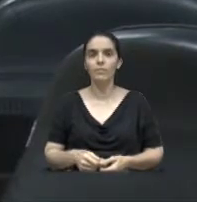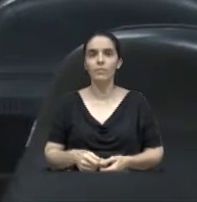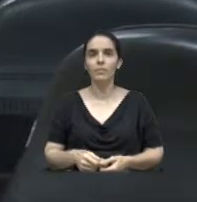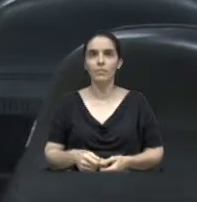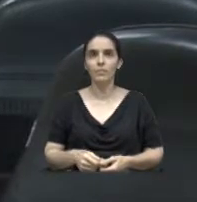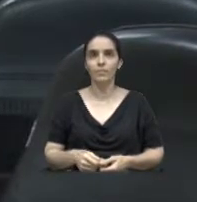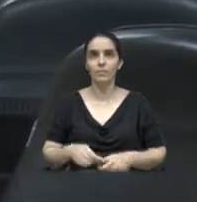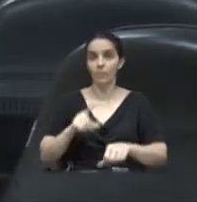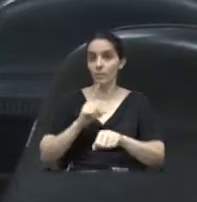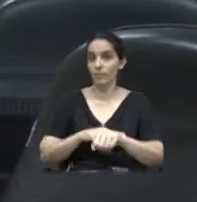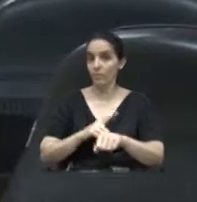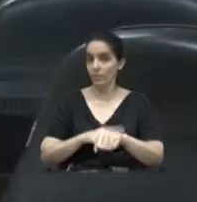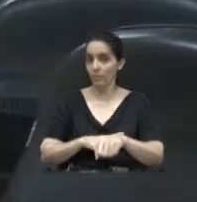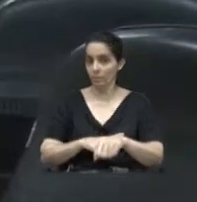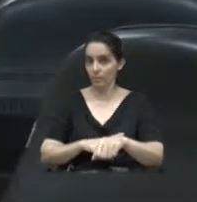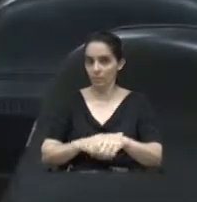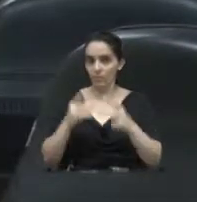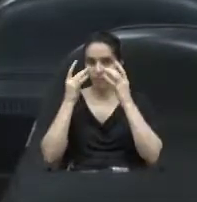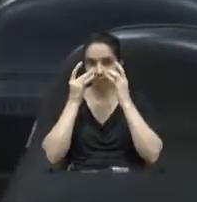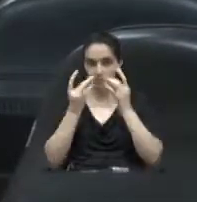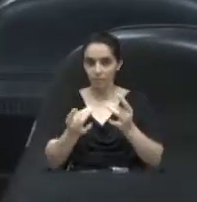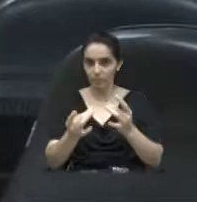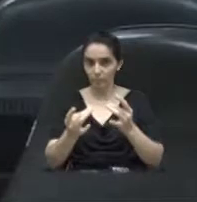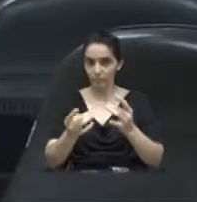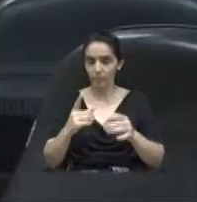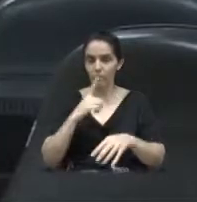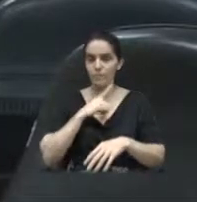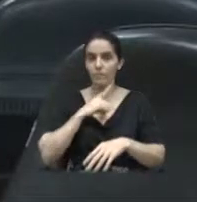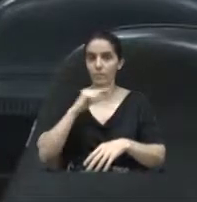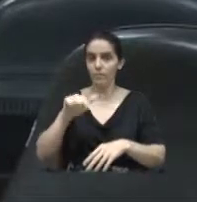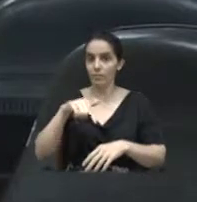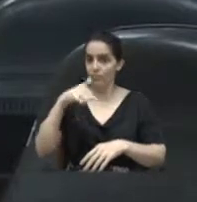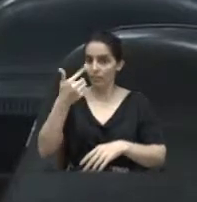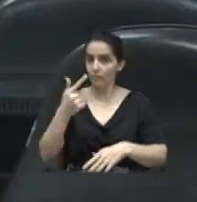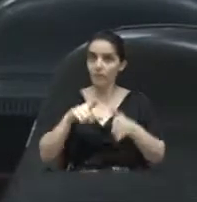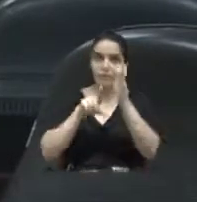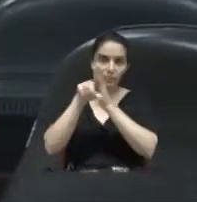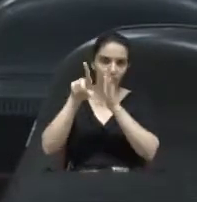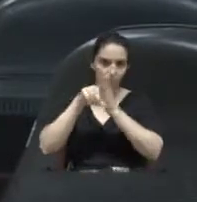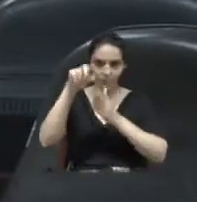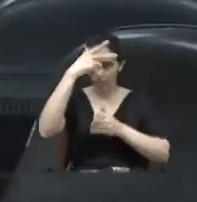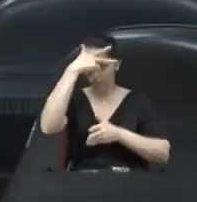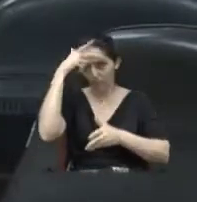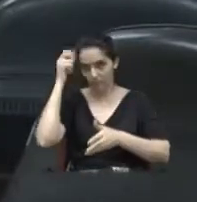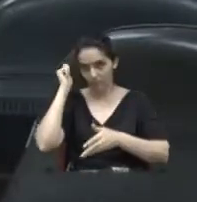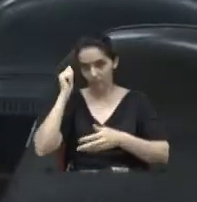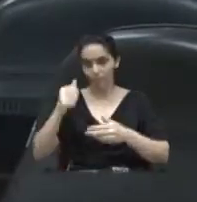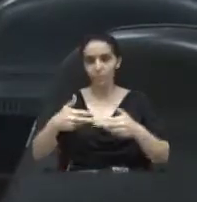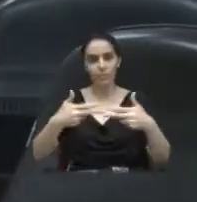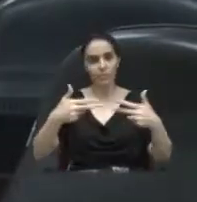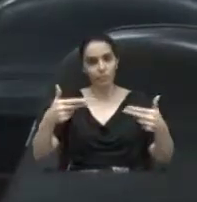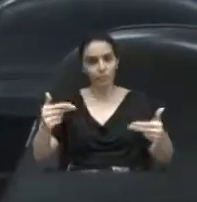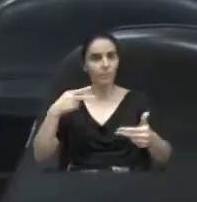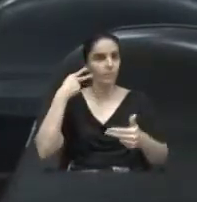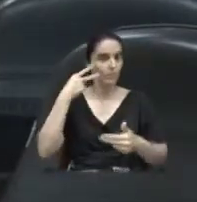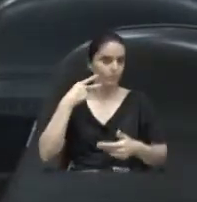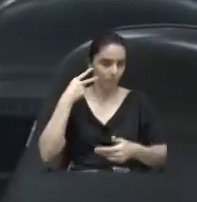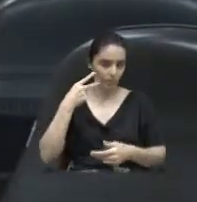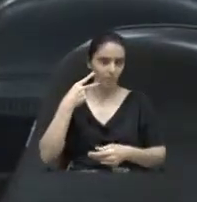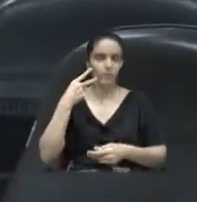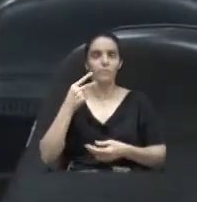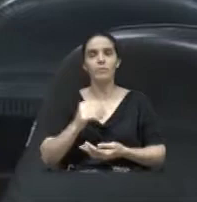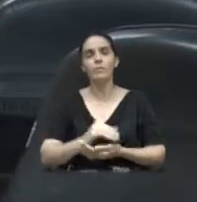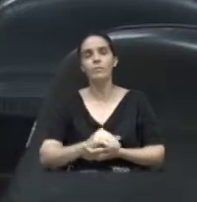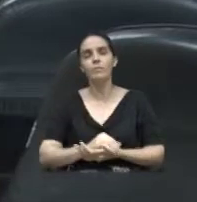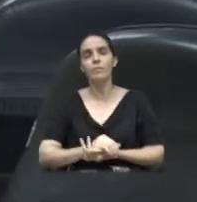ao horário de funcionamento. Já existem outros requerimentos na casa, não só de minha propositura, mas também de outros colegas que militam